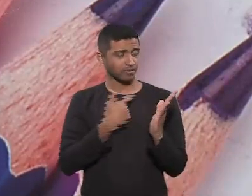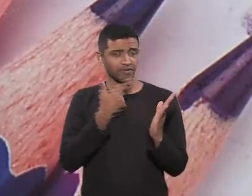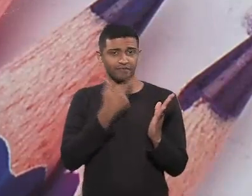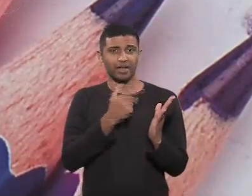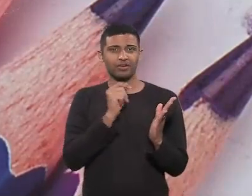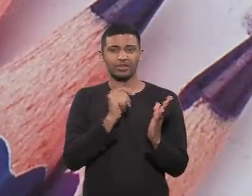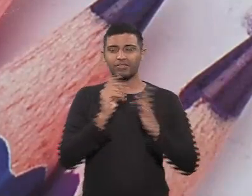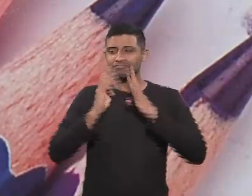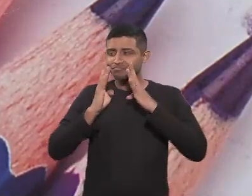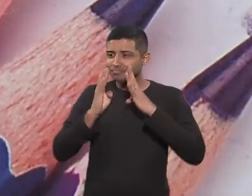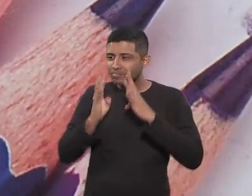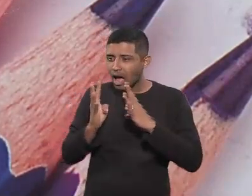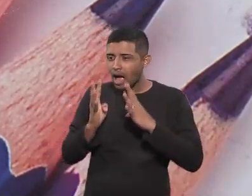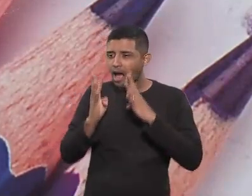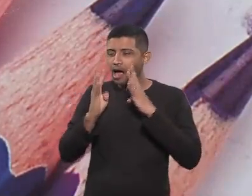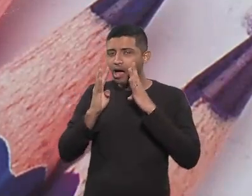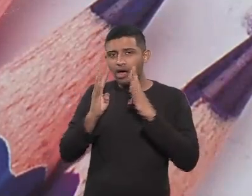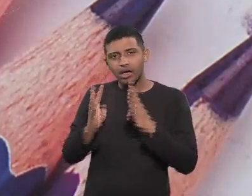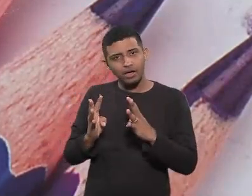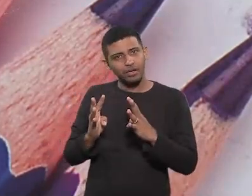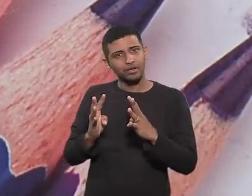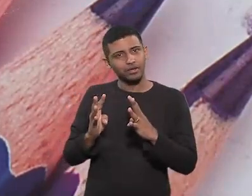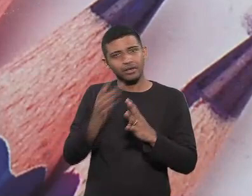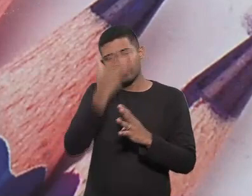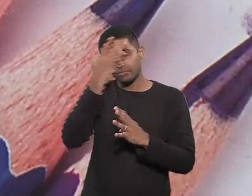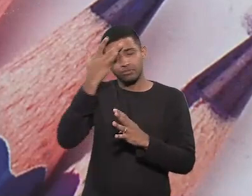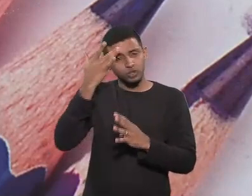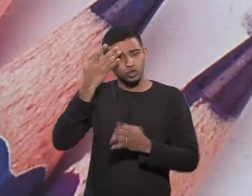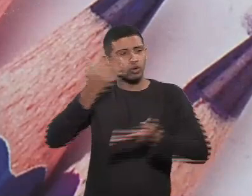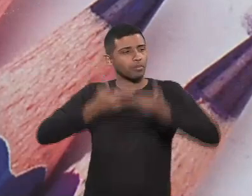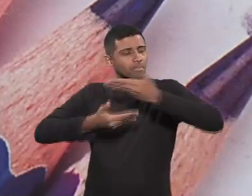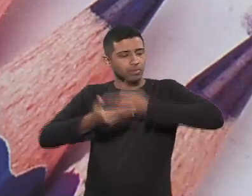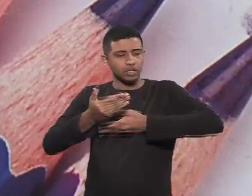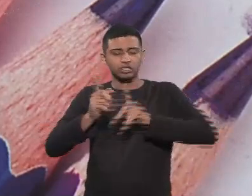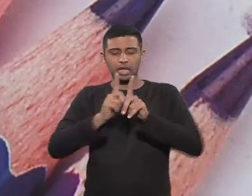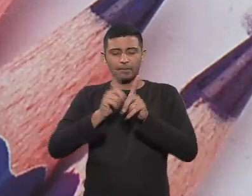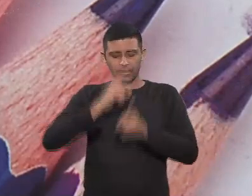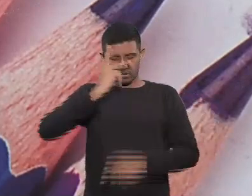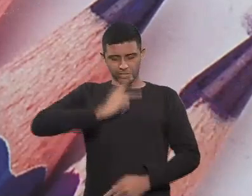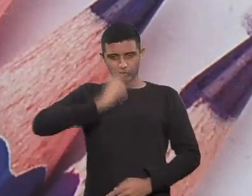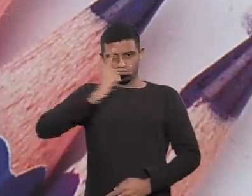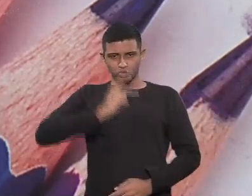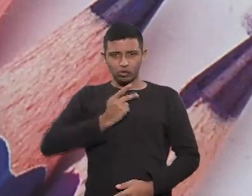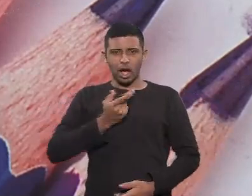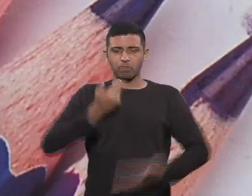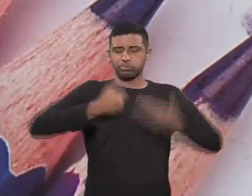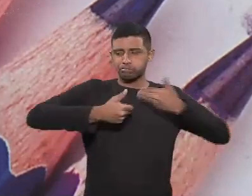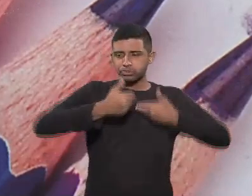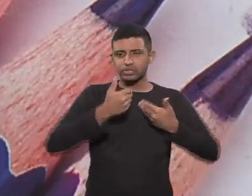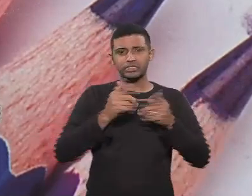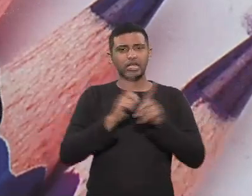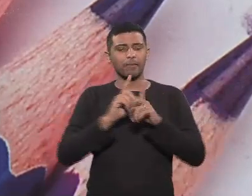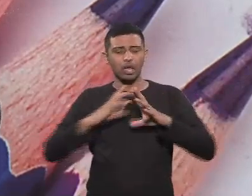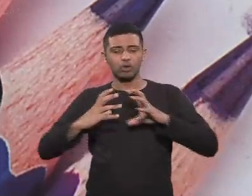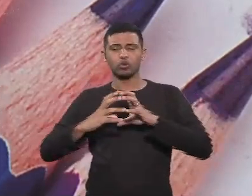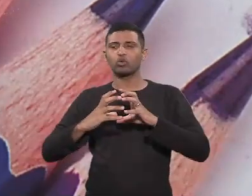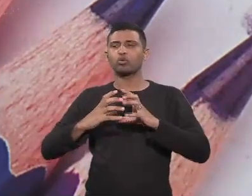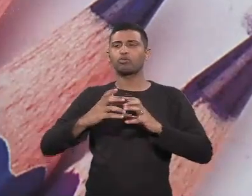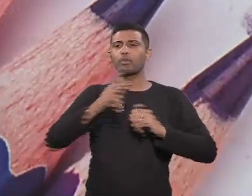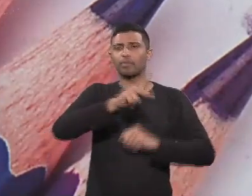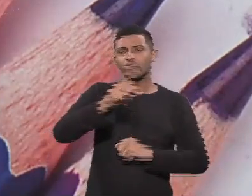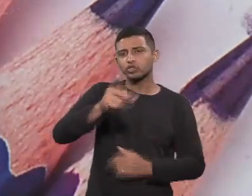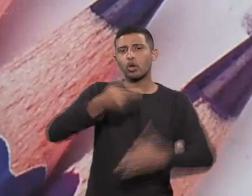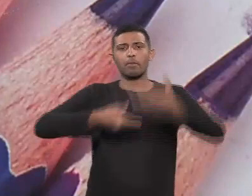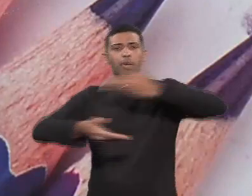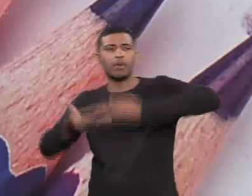recado do acolhimento. Isso. Do acolhimento da pessoa para com ela, do professor para com a turma, da turma para com